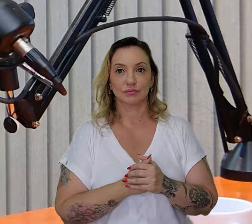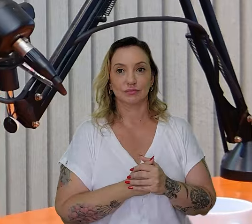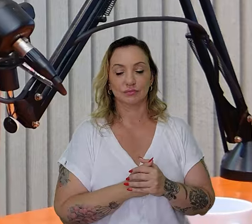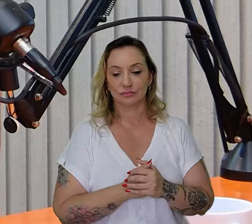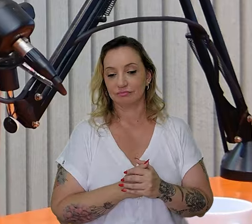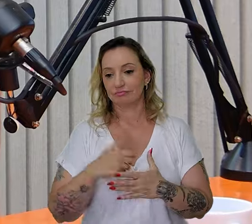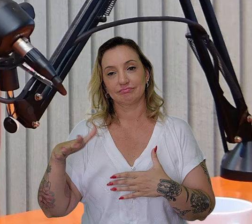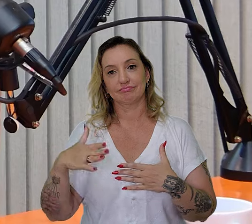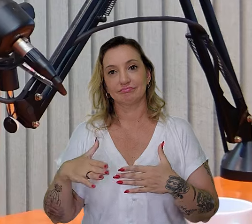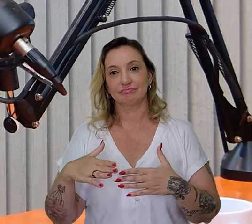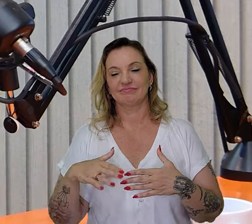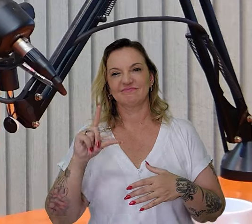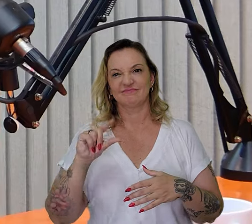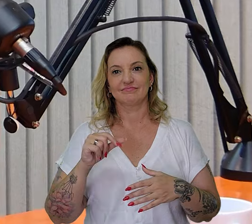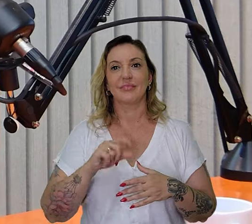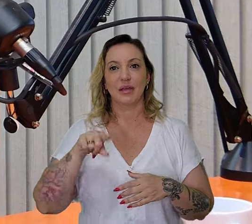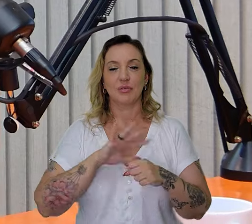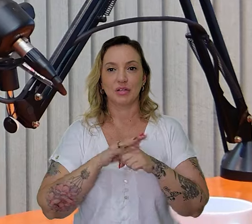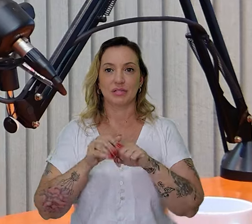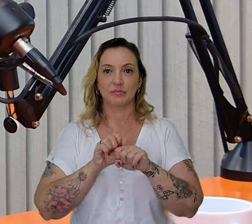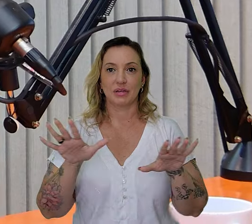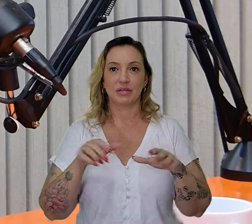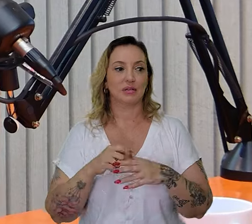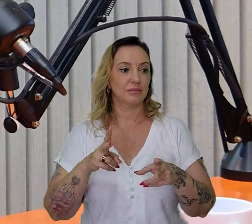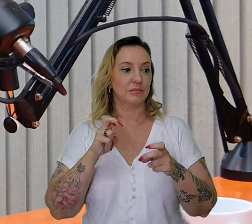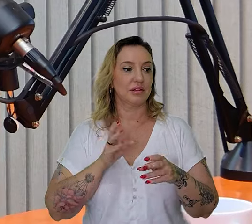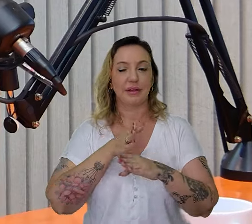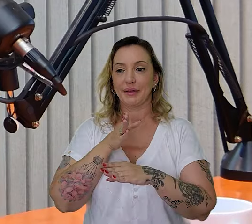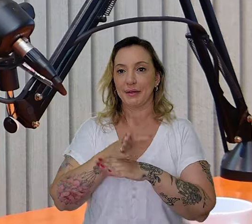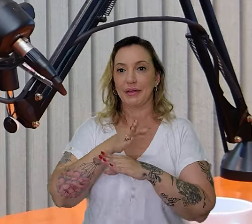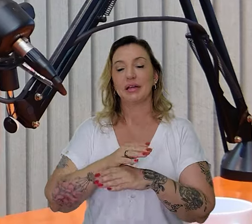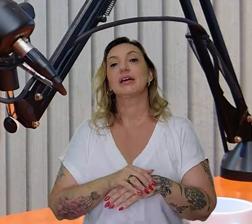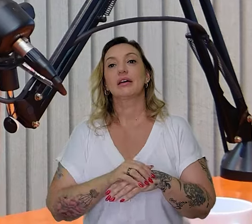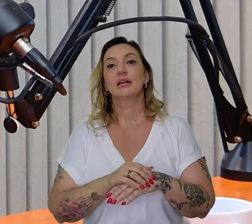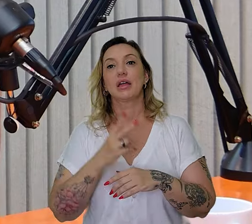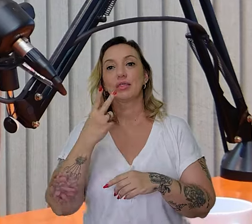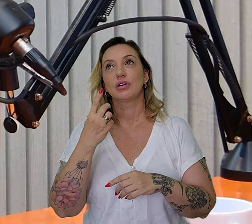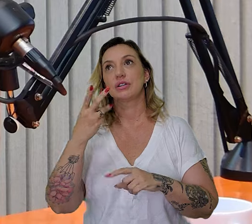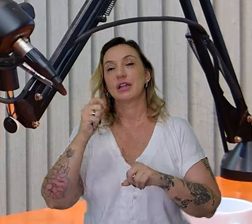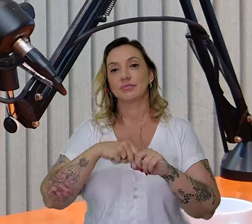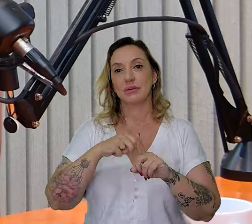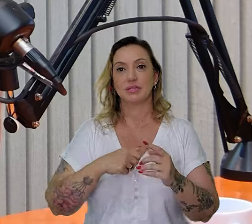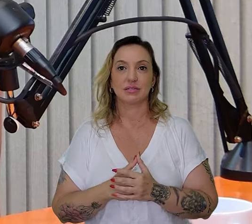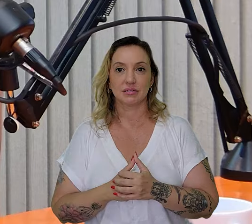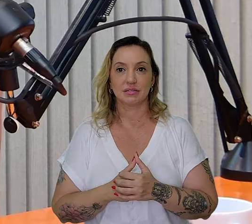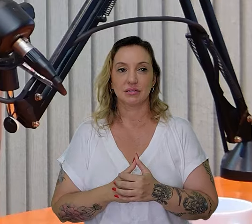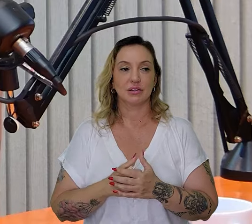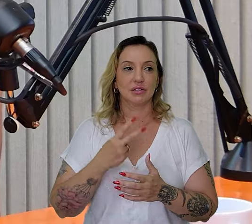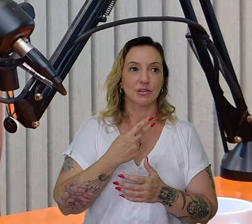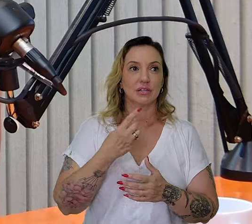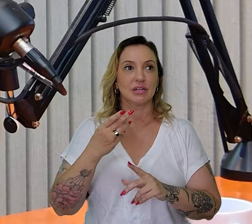menos depois da pandemia a gente percebeu que não precisava ir tanto né mas antes eu ia a cada dois trê meses eu tava lá e a cada dois TR meses você via outro